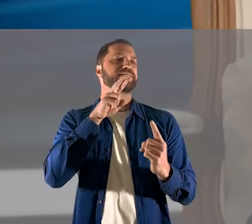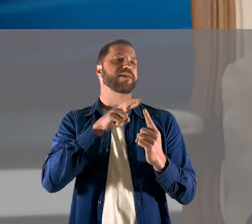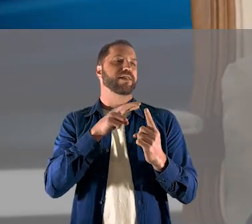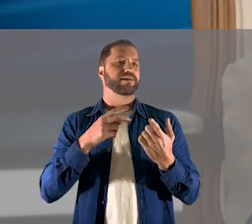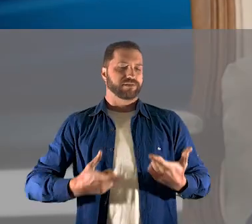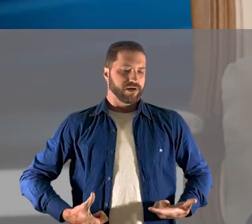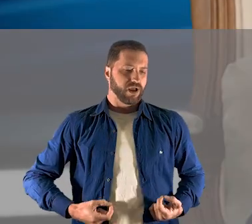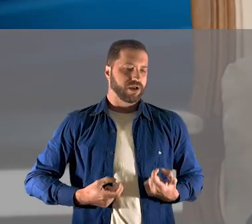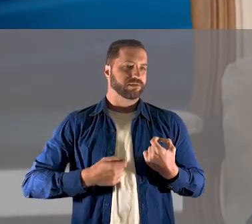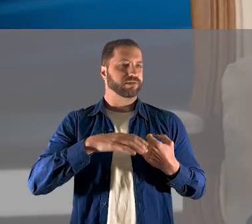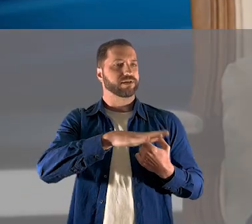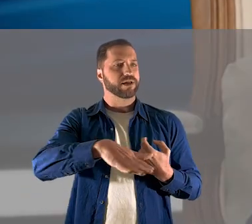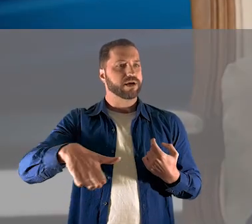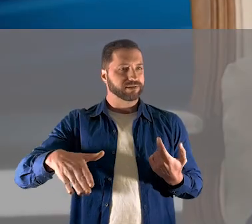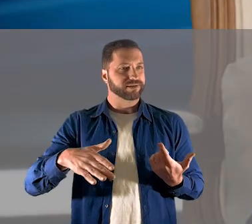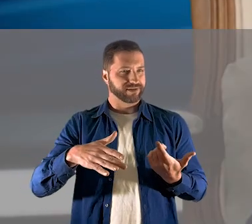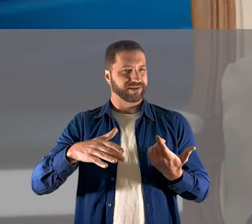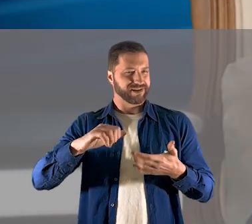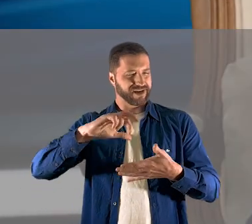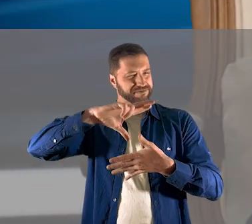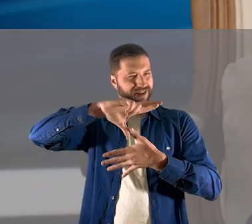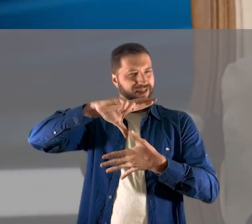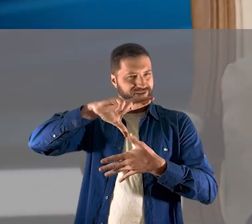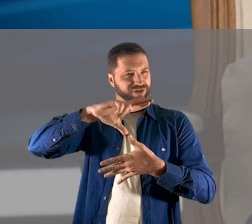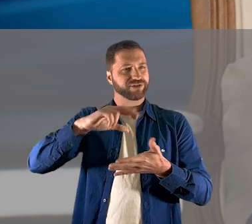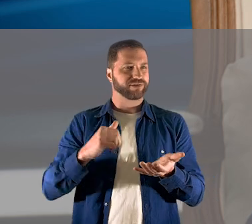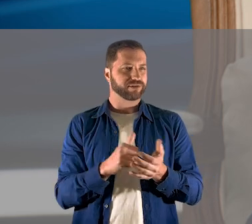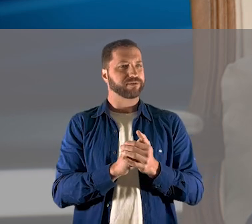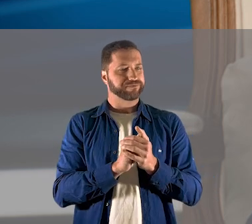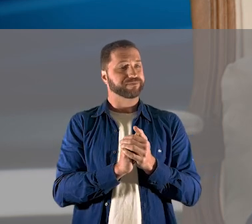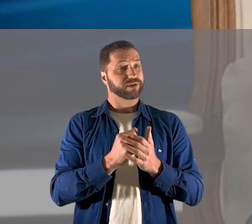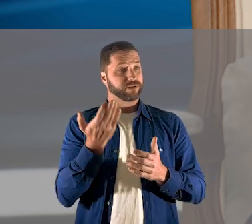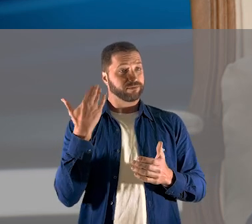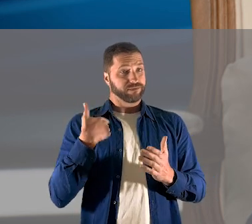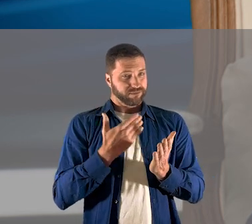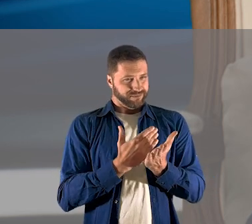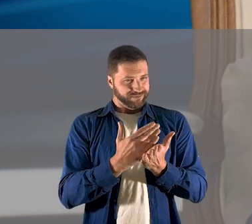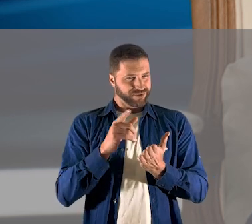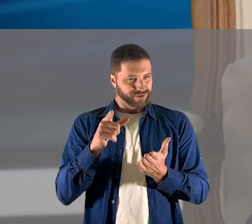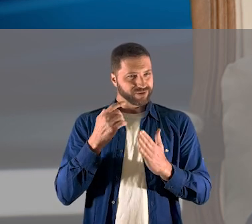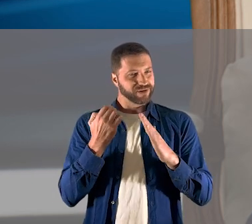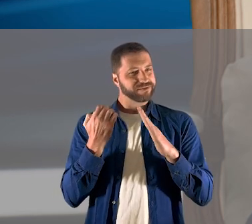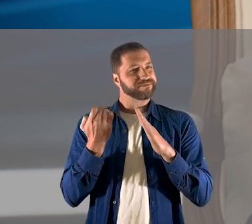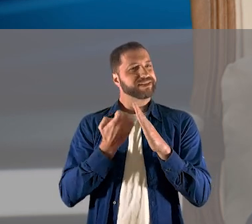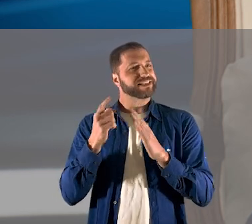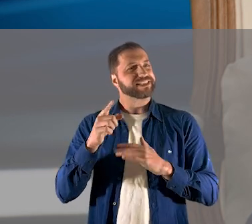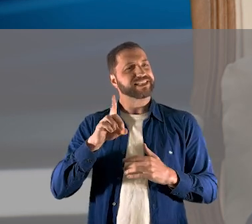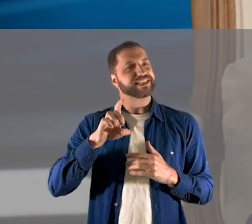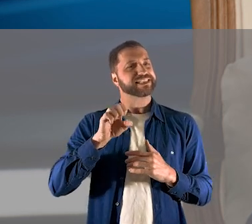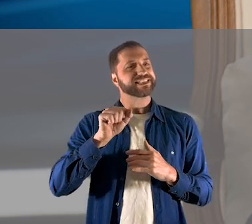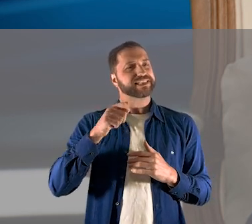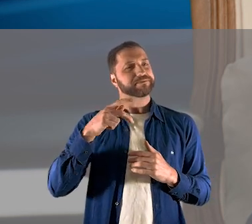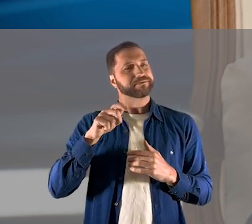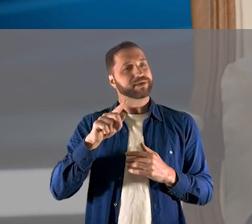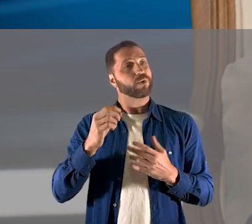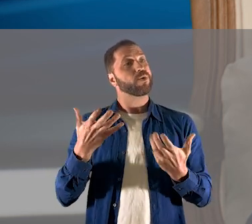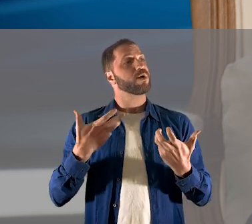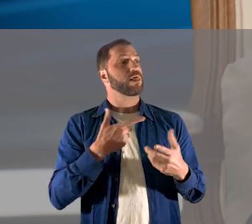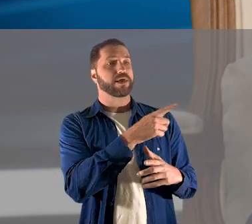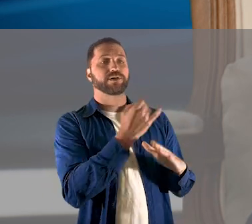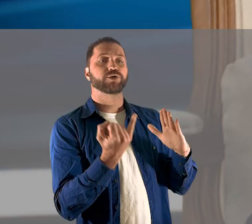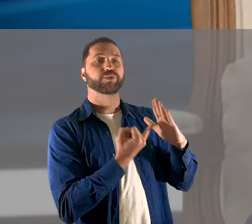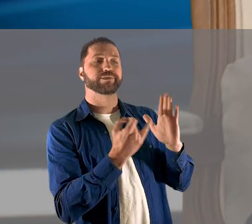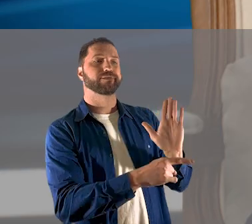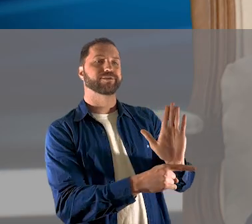referência em câncer Pediátrico na América Latina então quando eu criei o desapego eu queria ajudar essas instituições